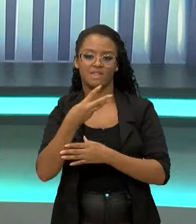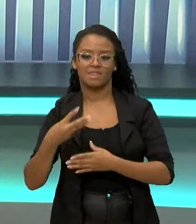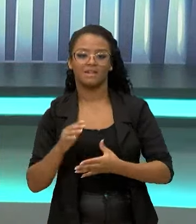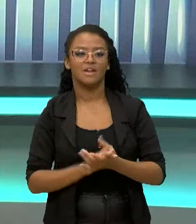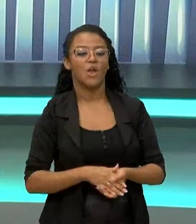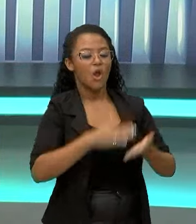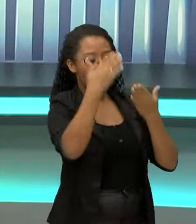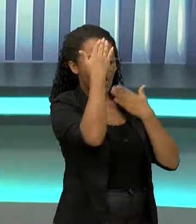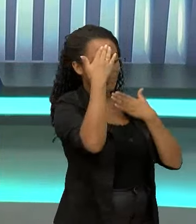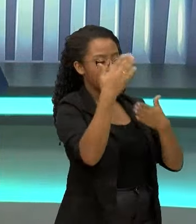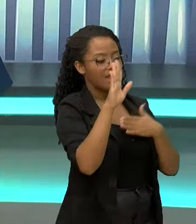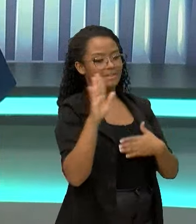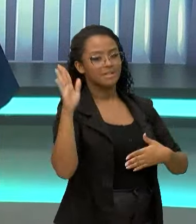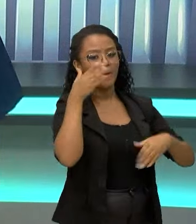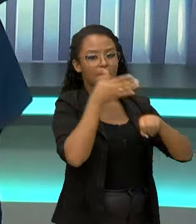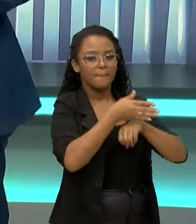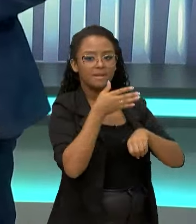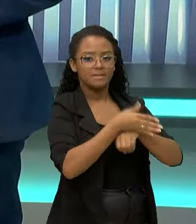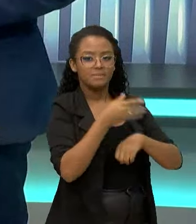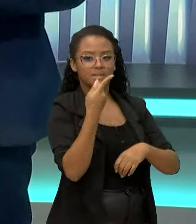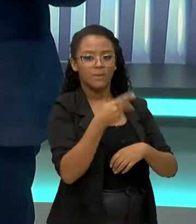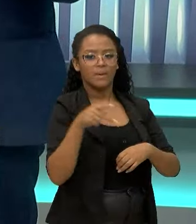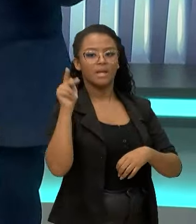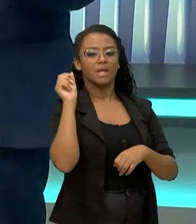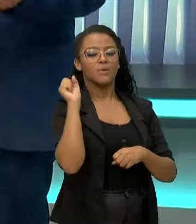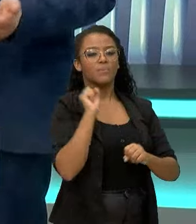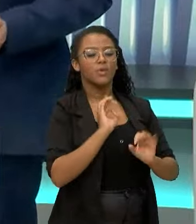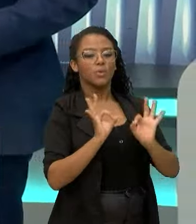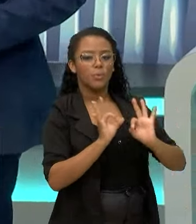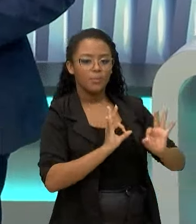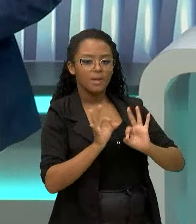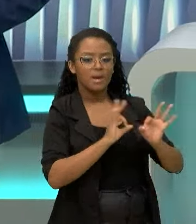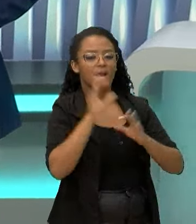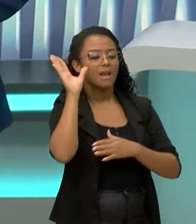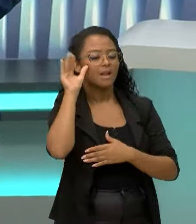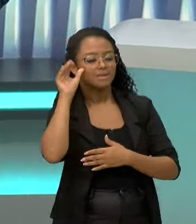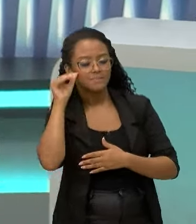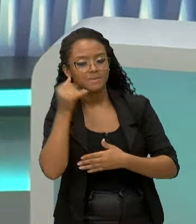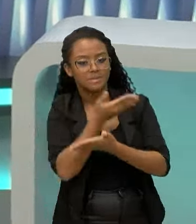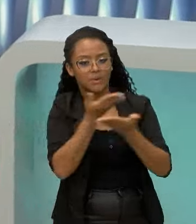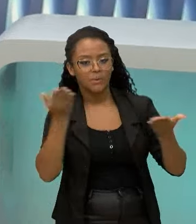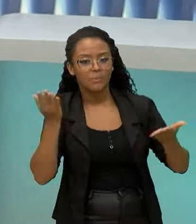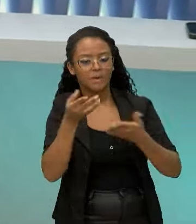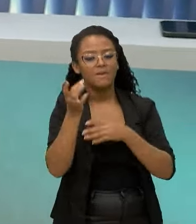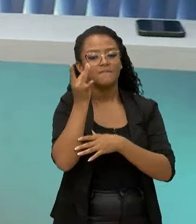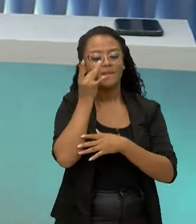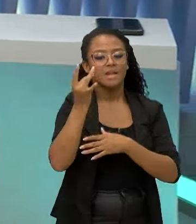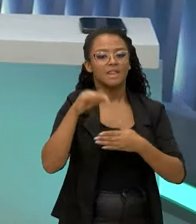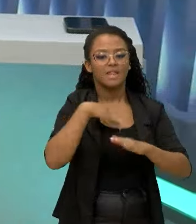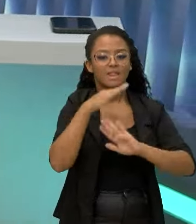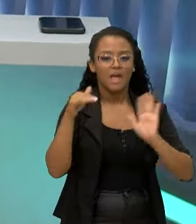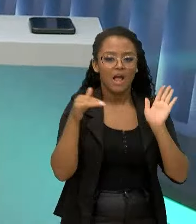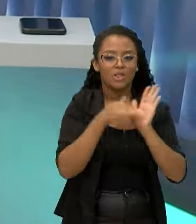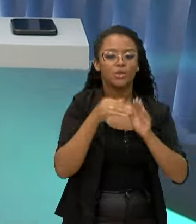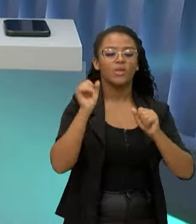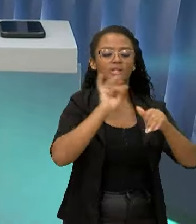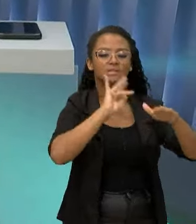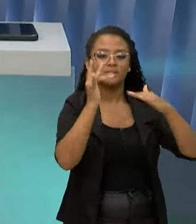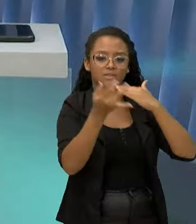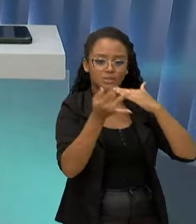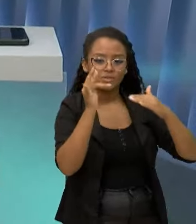pela sua participação ao vivo aqui no nosso Balanço Geral. E lembre-se, você que acompanha sempre a gente, fique atento a todas as nossas redes